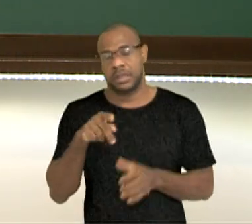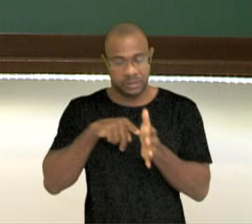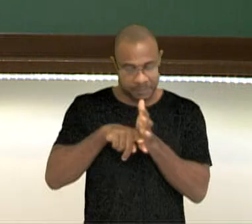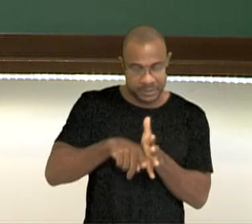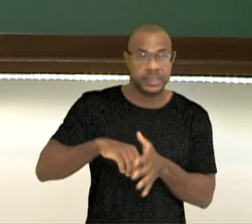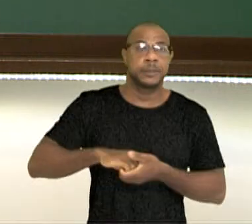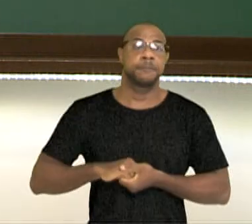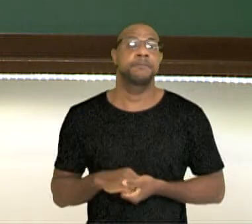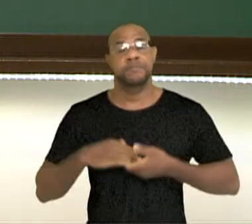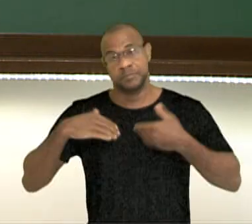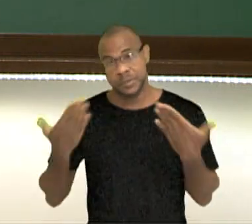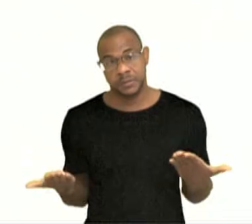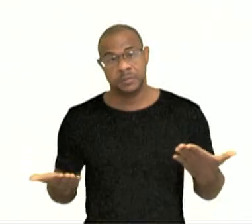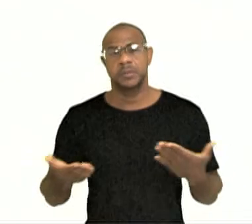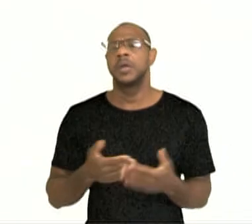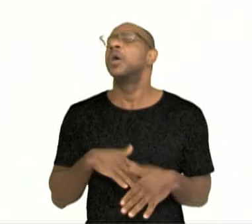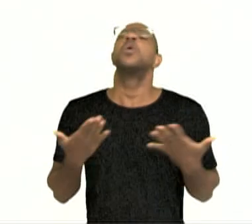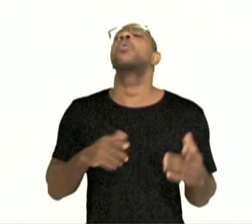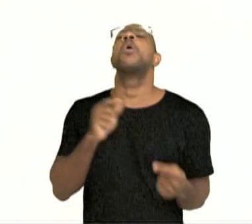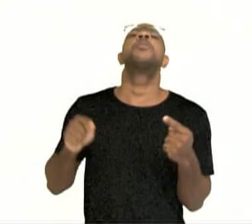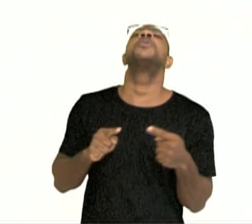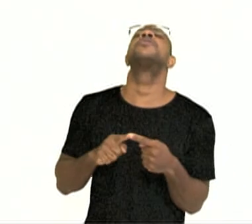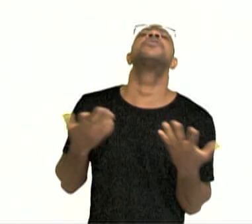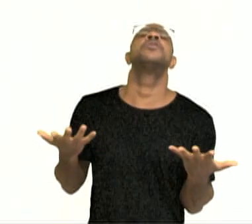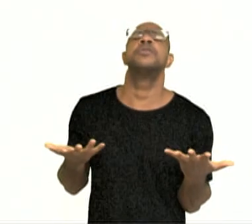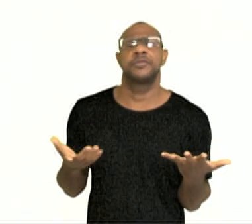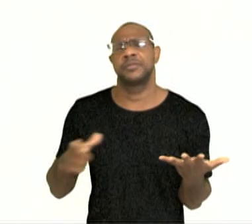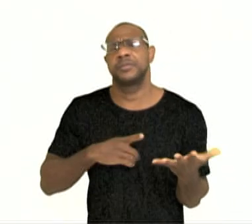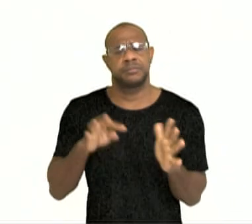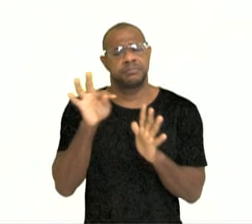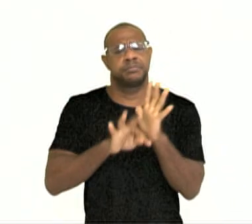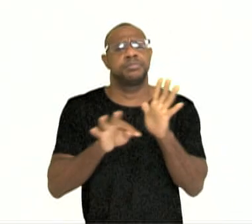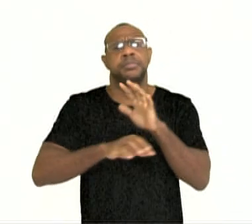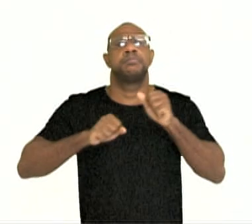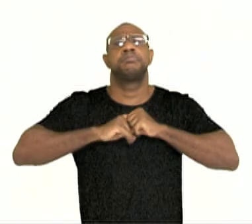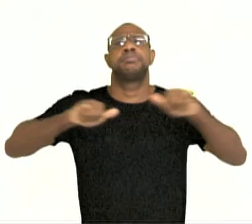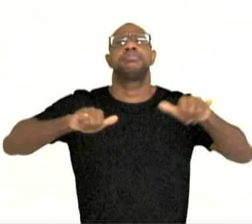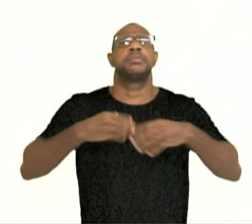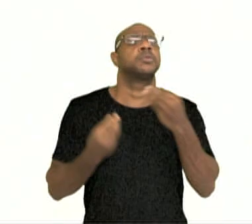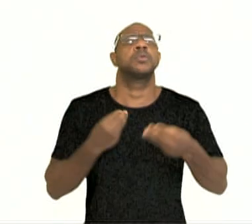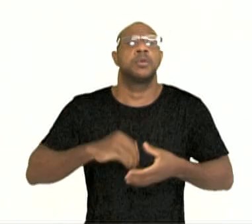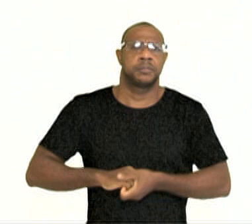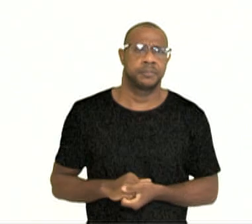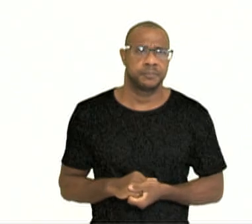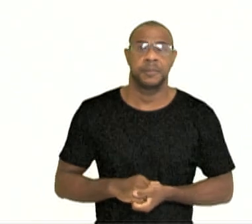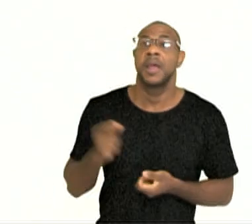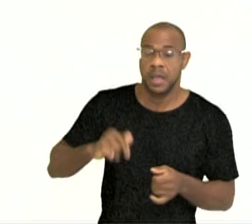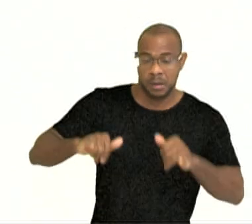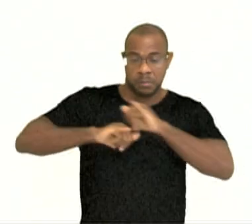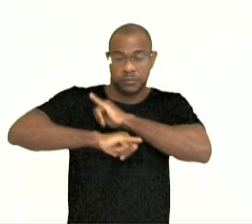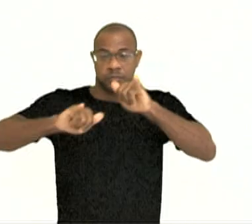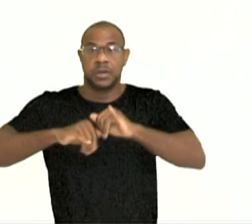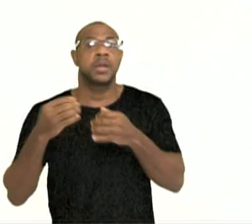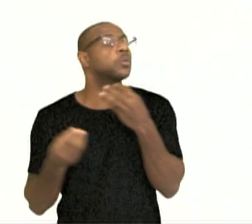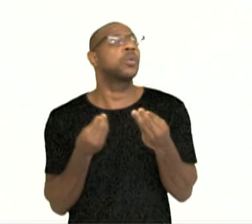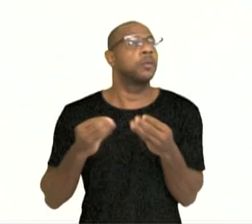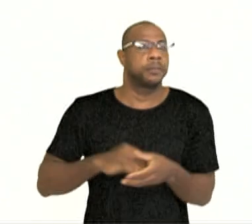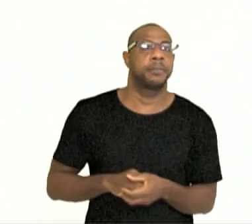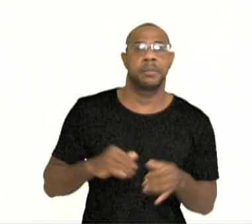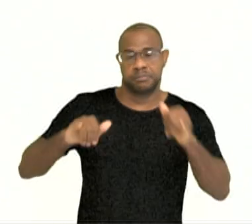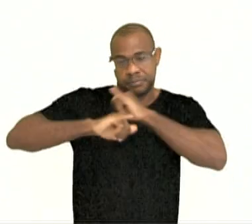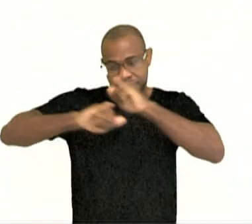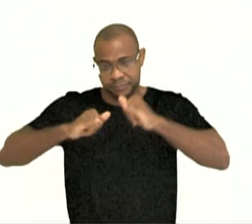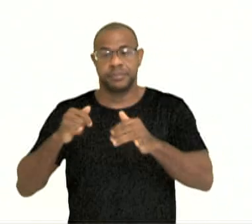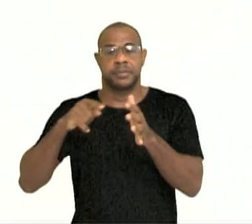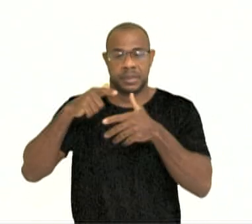pesquisa. Com que objetivos são publicados os textos didáticos científicos? São publicados para divulgar